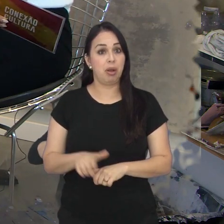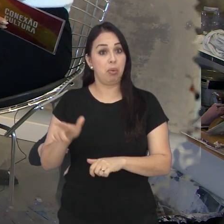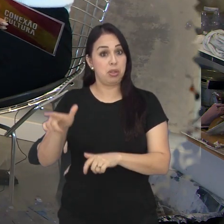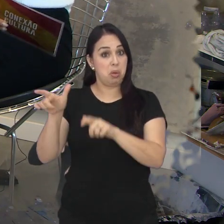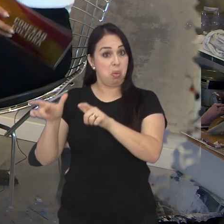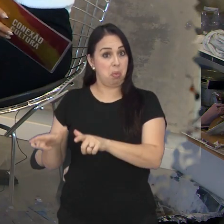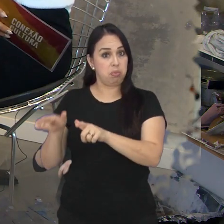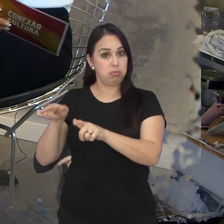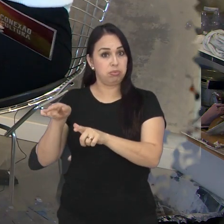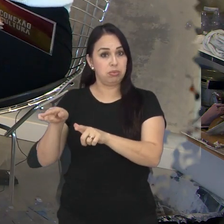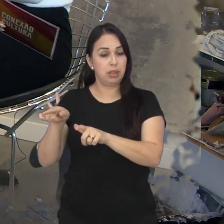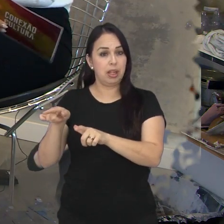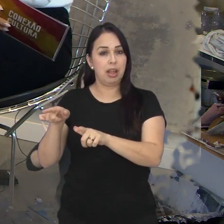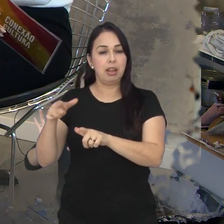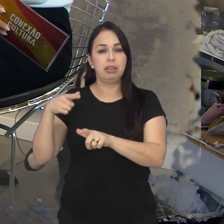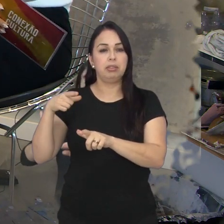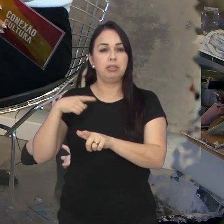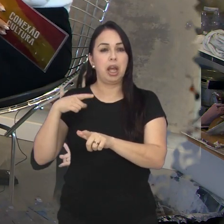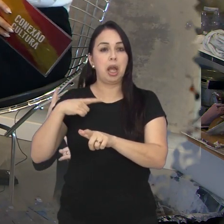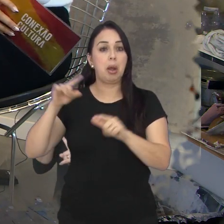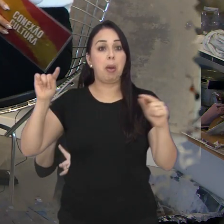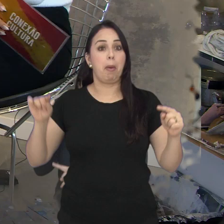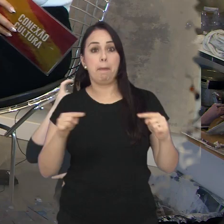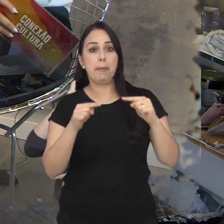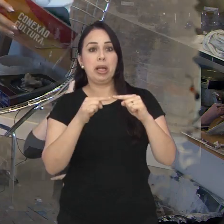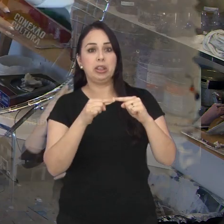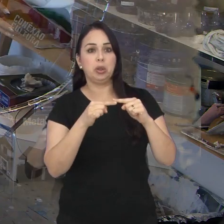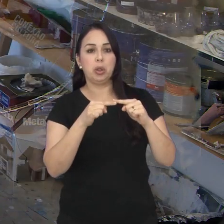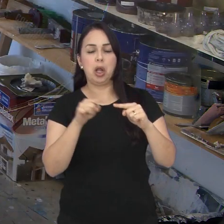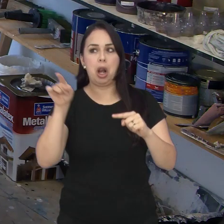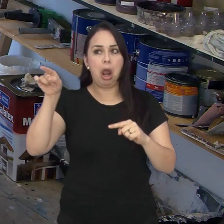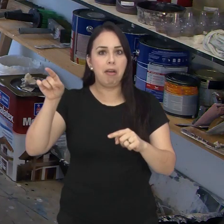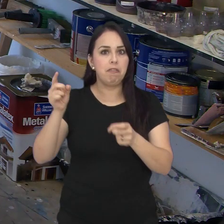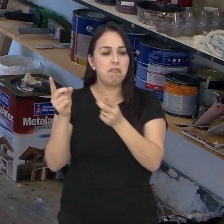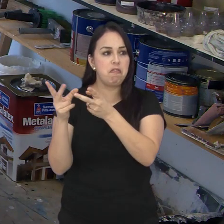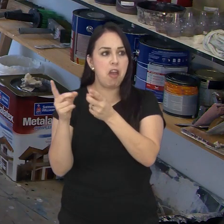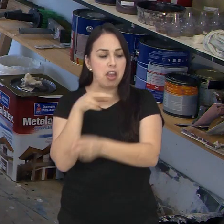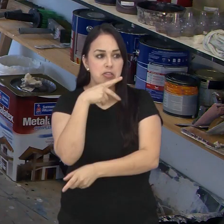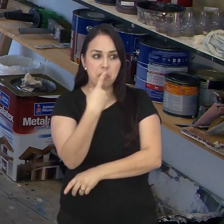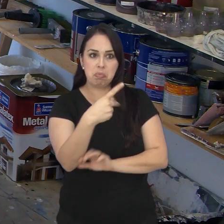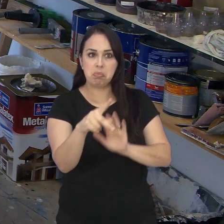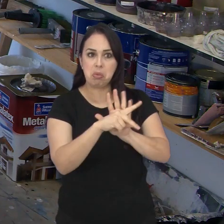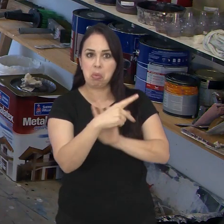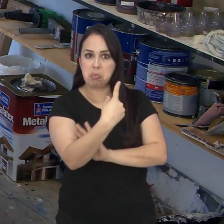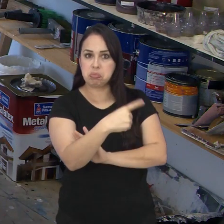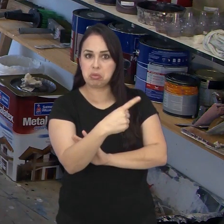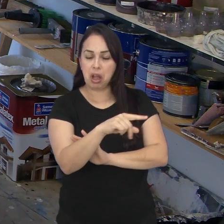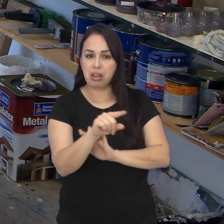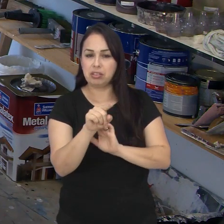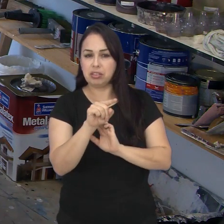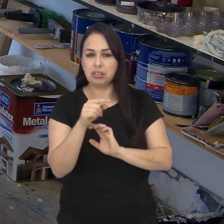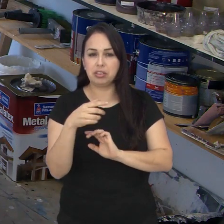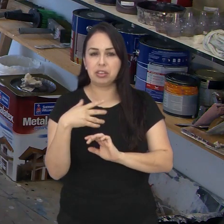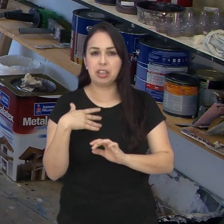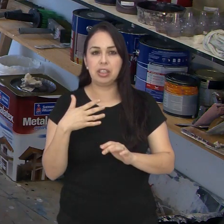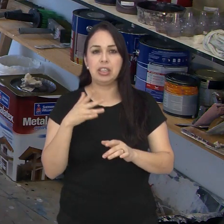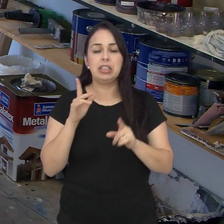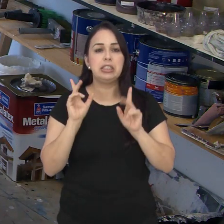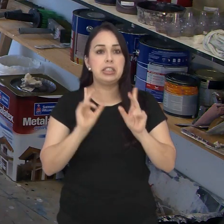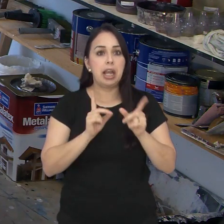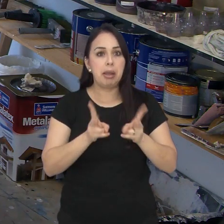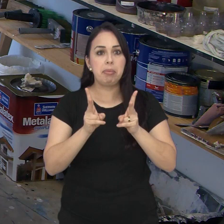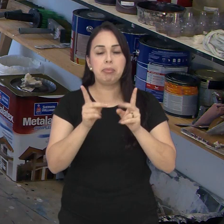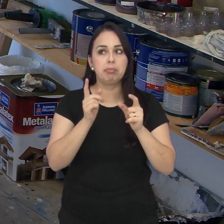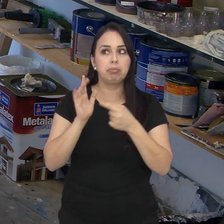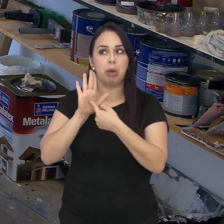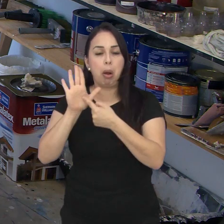Essa galeria, né, a Galeria Poente, você tem uma ligação, assim, tem muita obra sua lá, enfim, você tem é bem